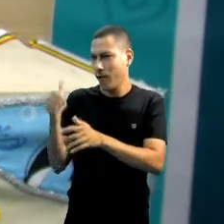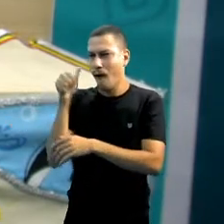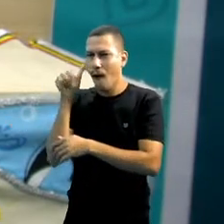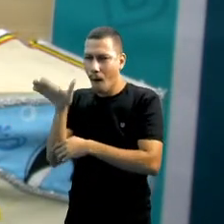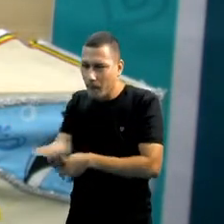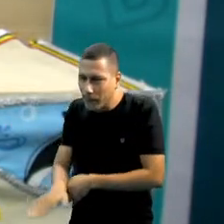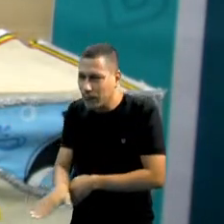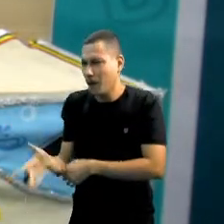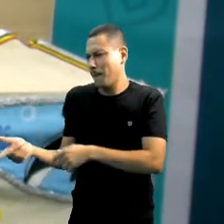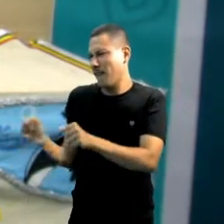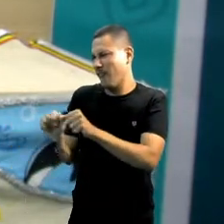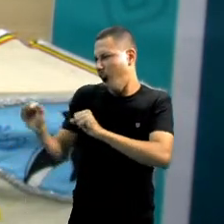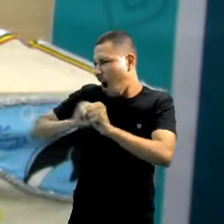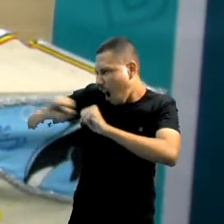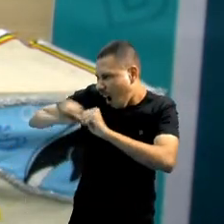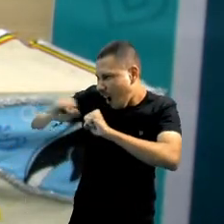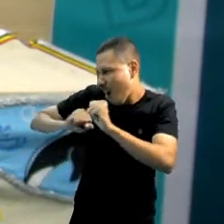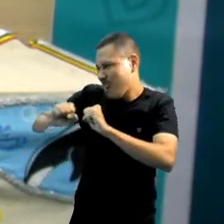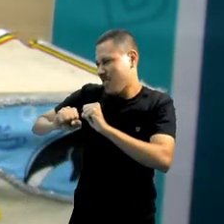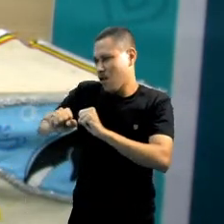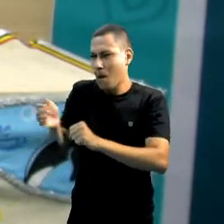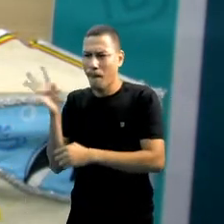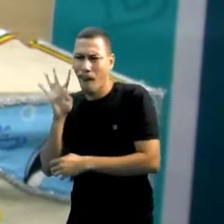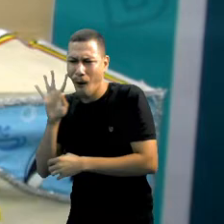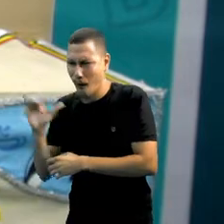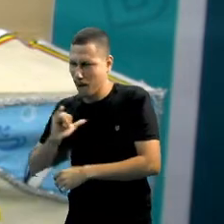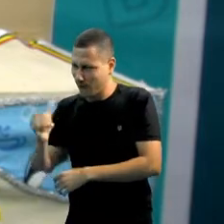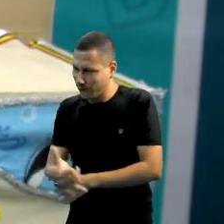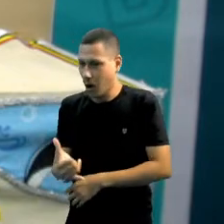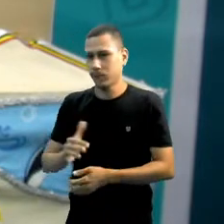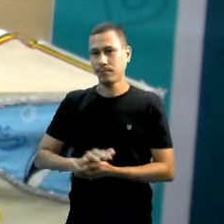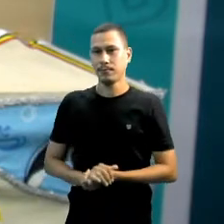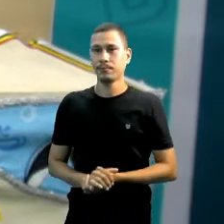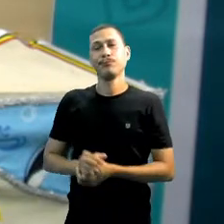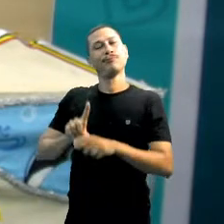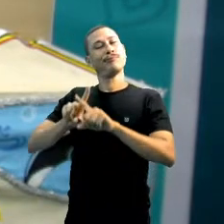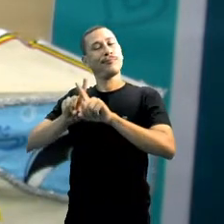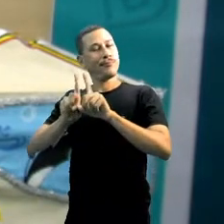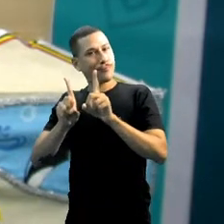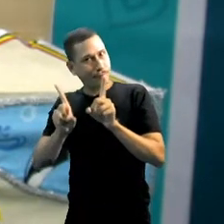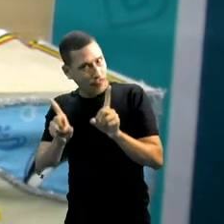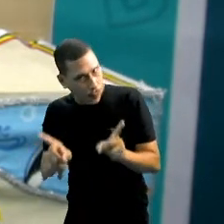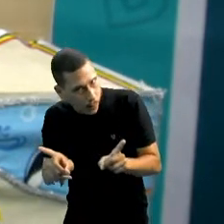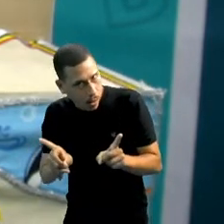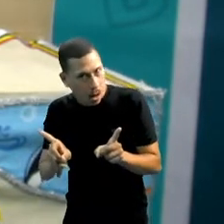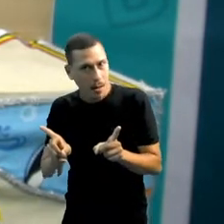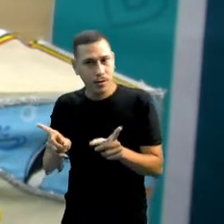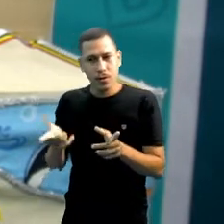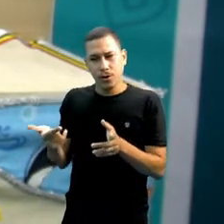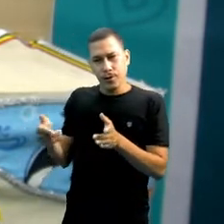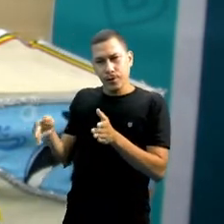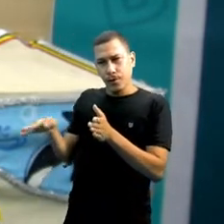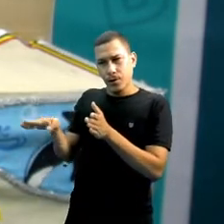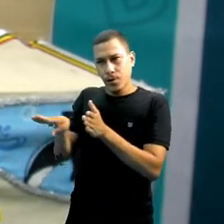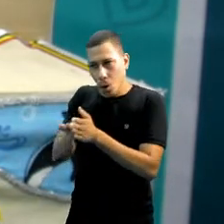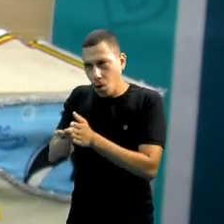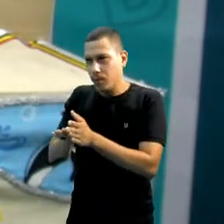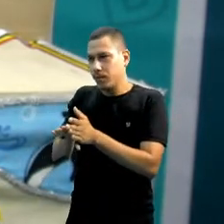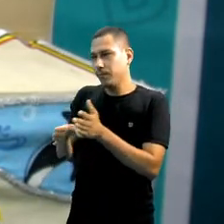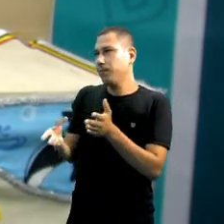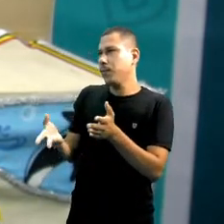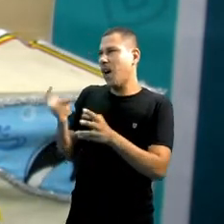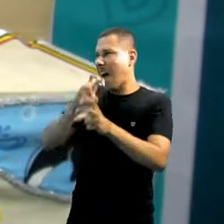para curtir muitas aventuras para curtir. Mas quando ele estava